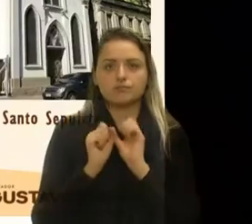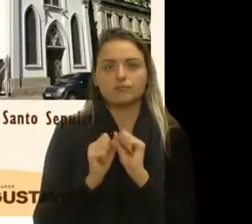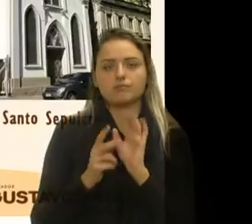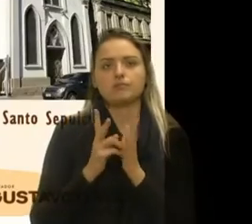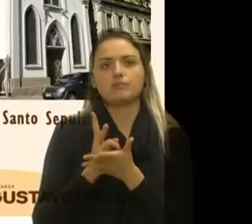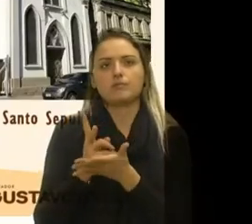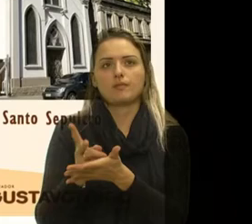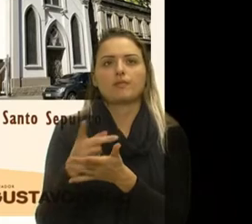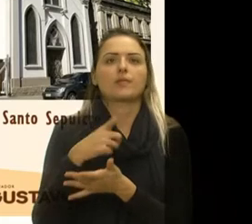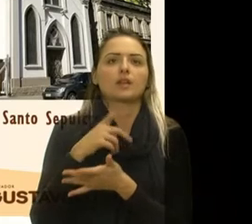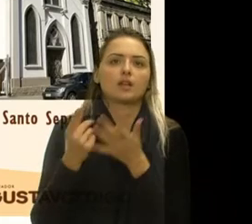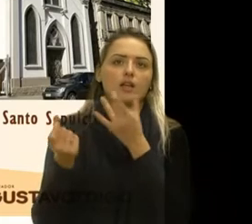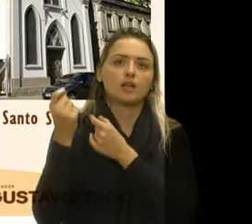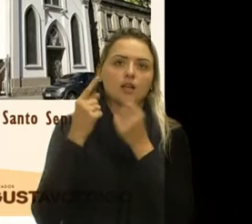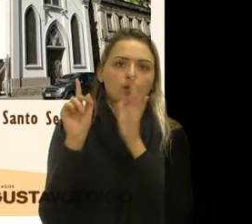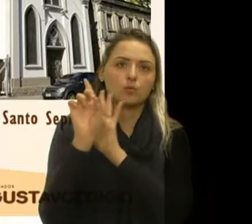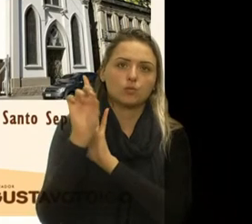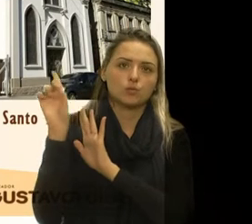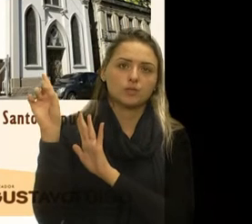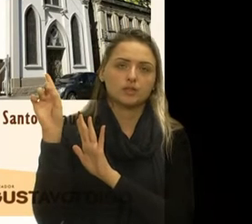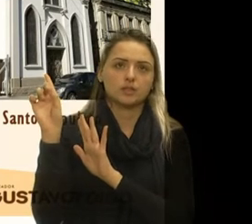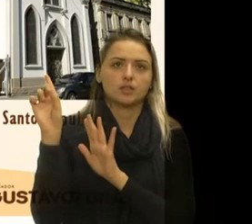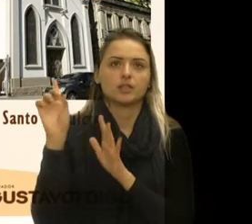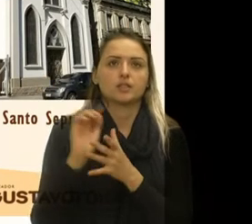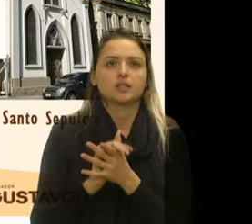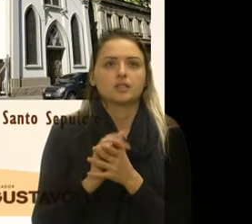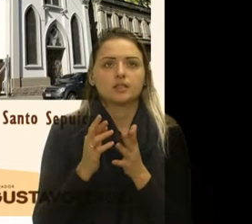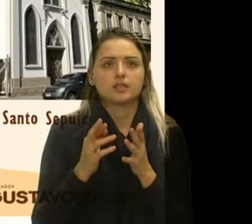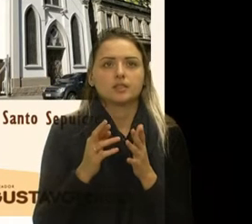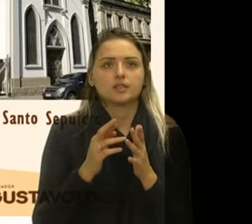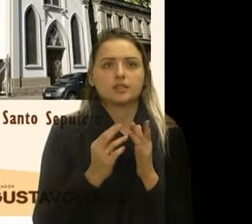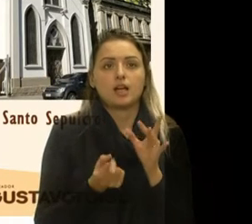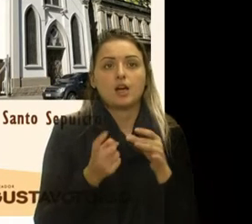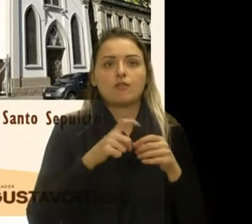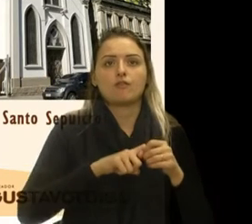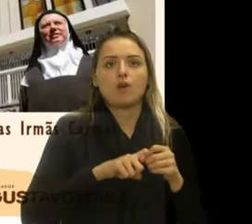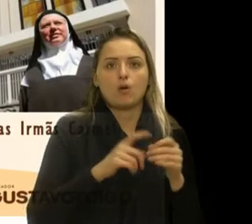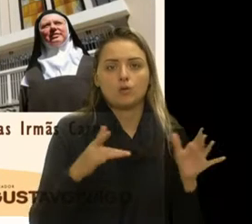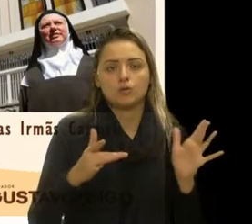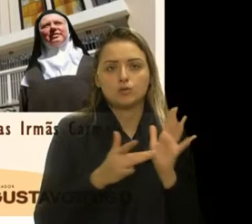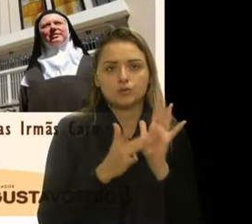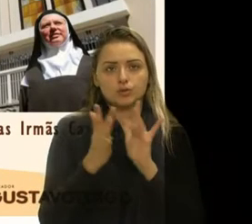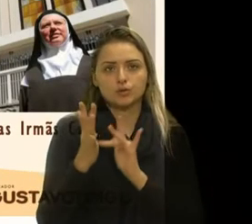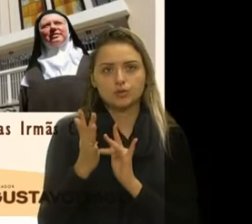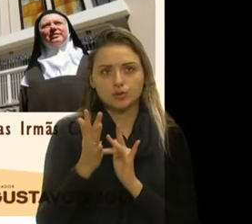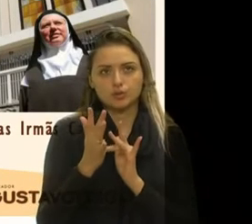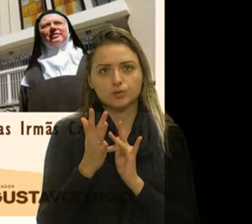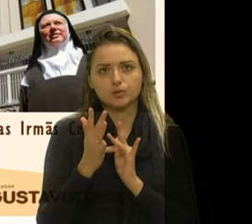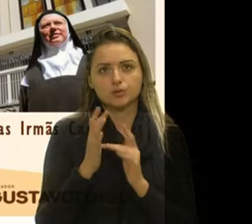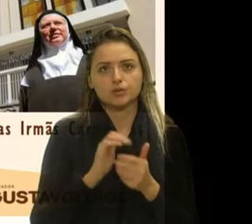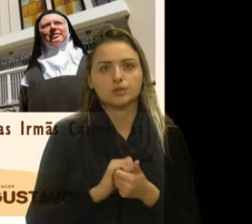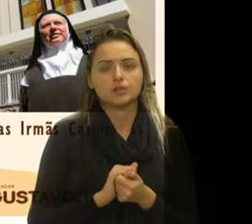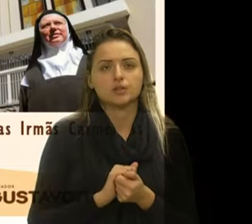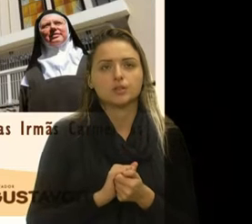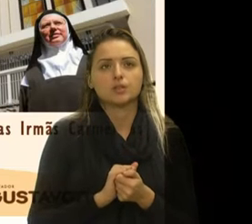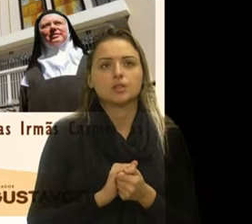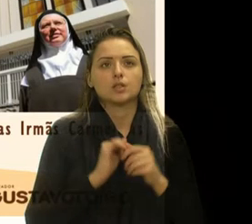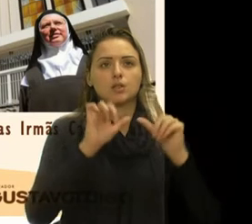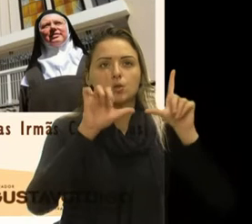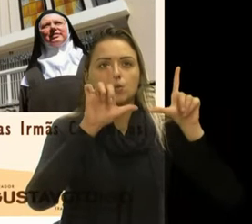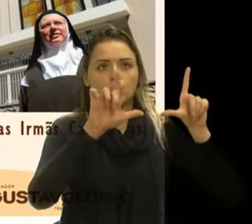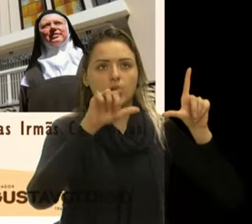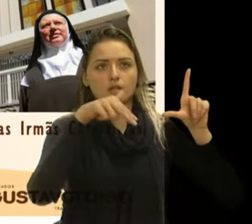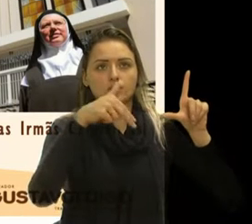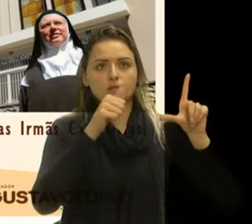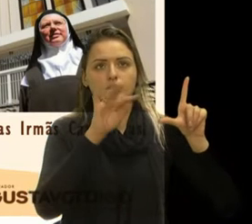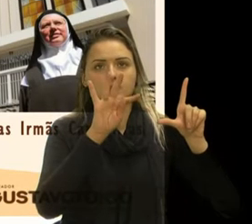afrescos também que são da ressurreição, que no Santo Sepulcro, pode passar. O quadro da